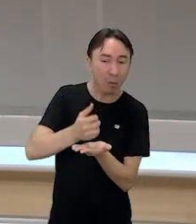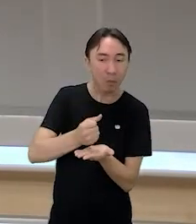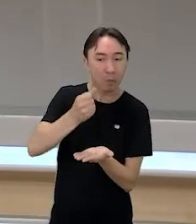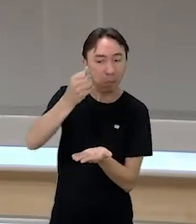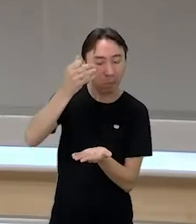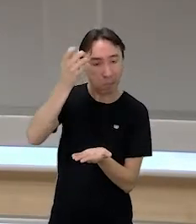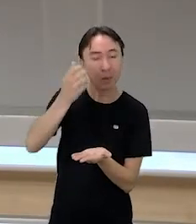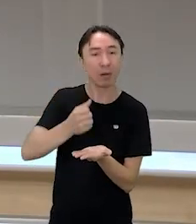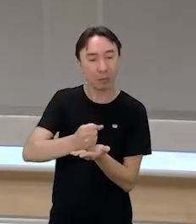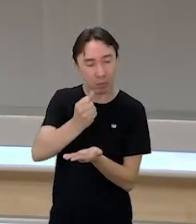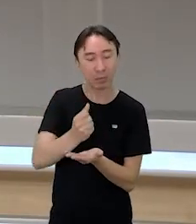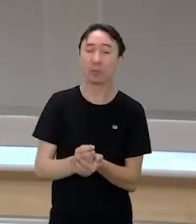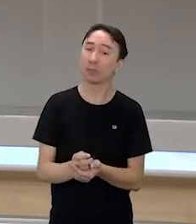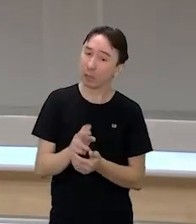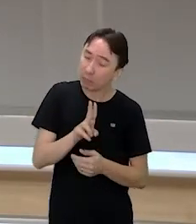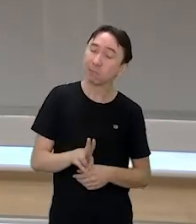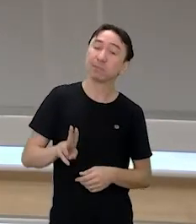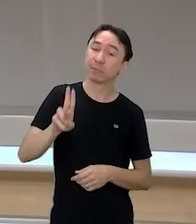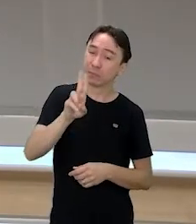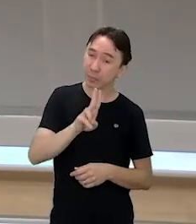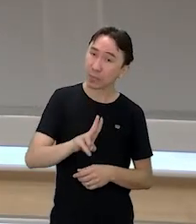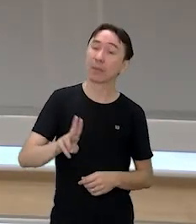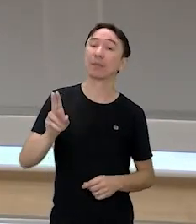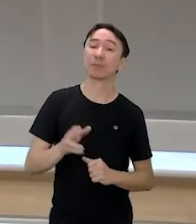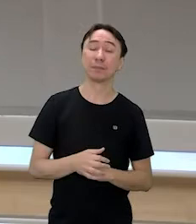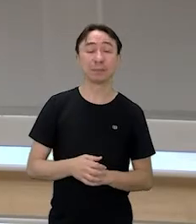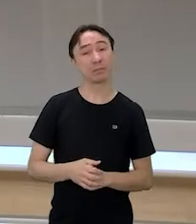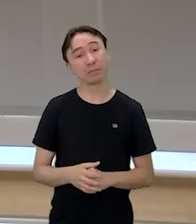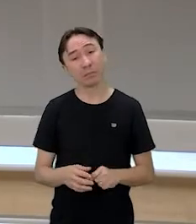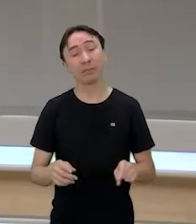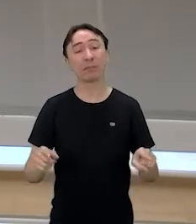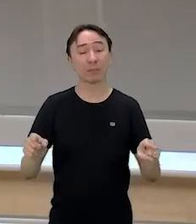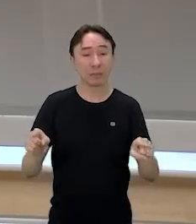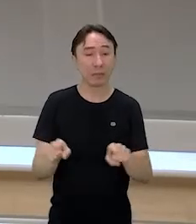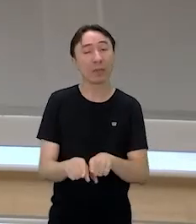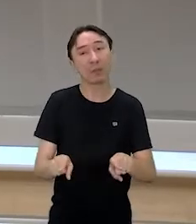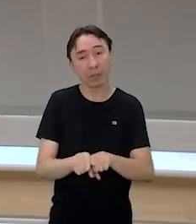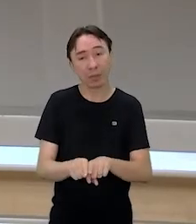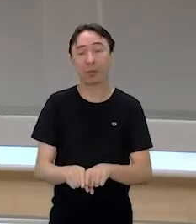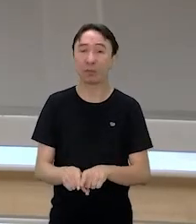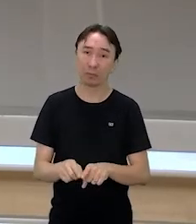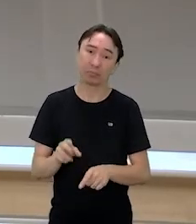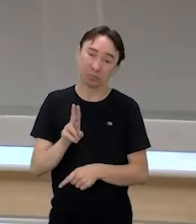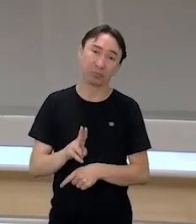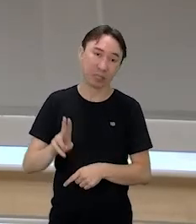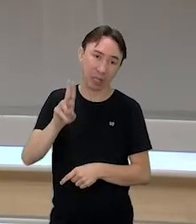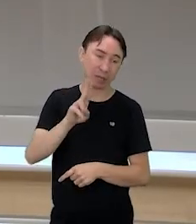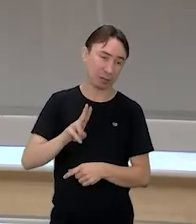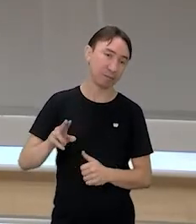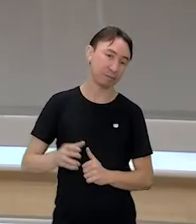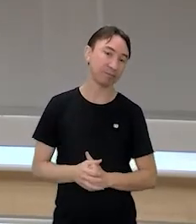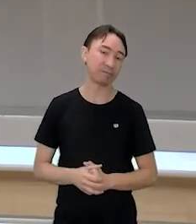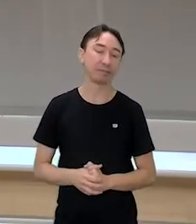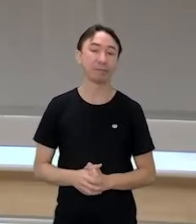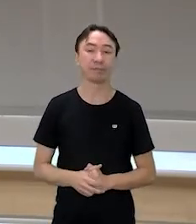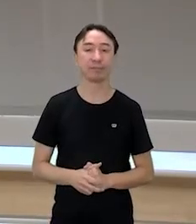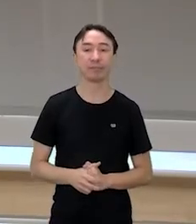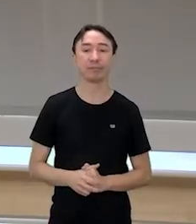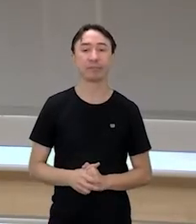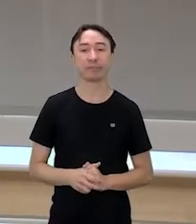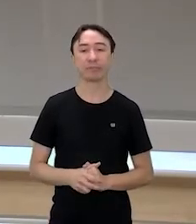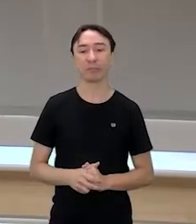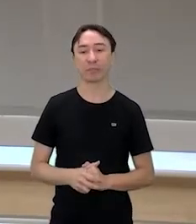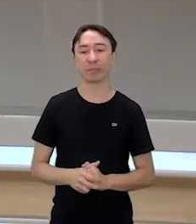também nas formas de pequenos materiais. Bom,